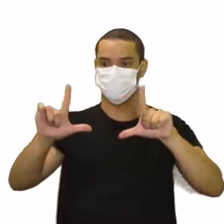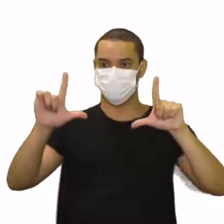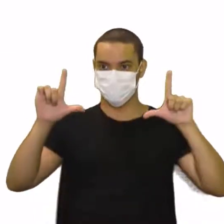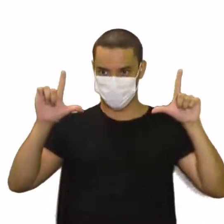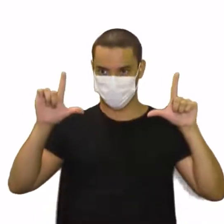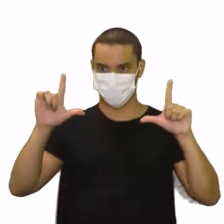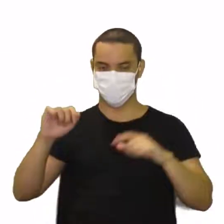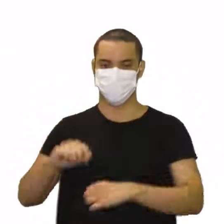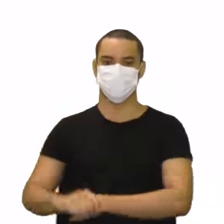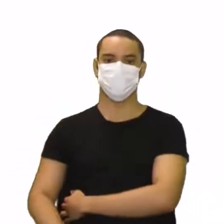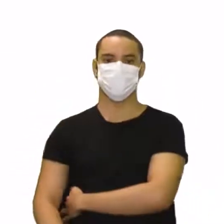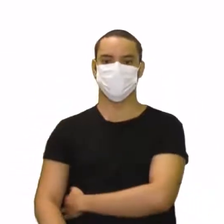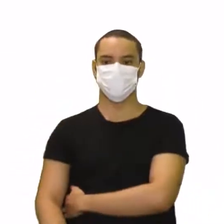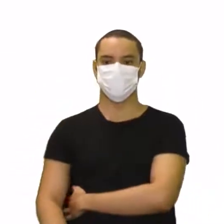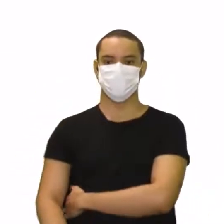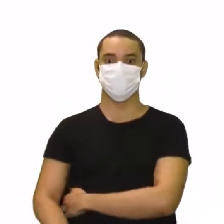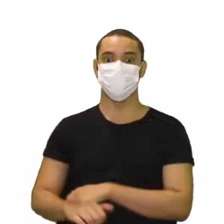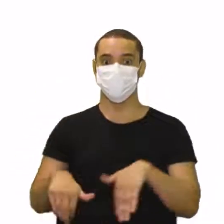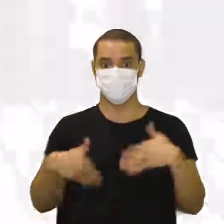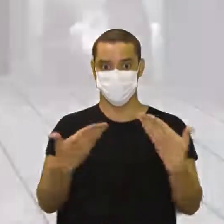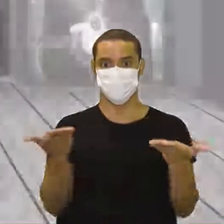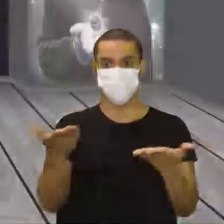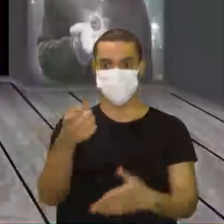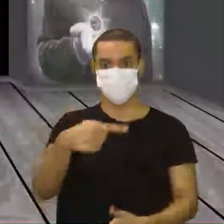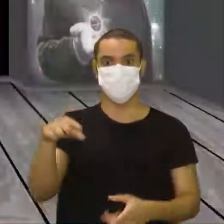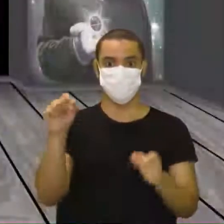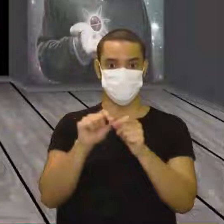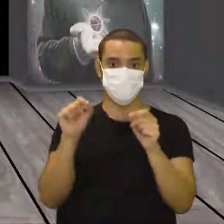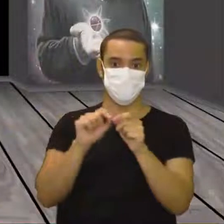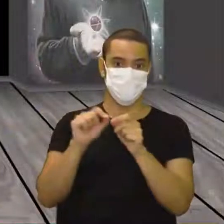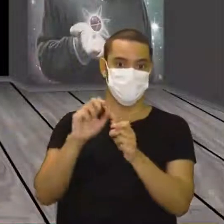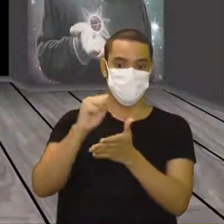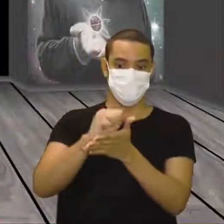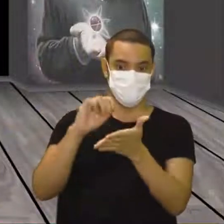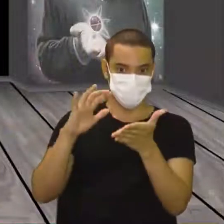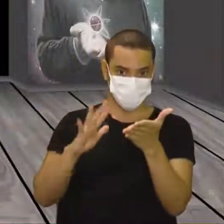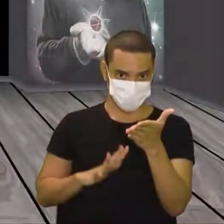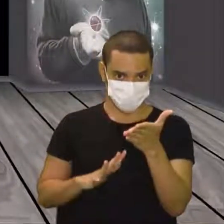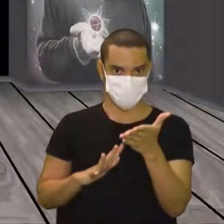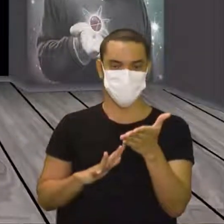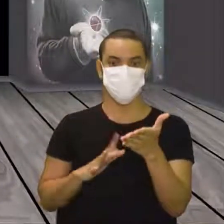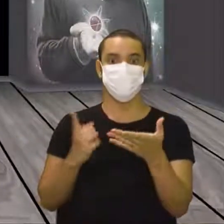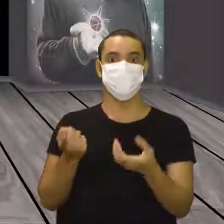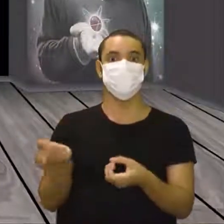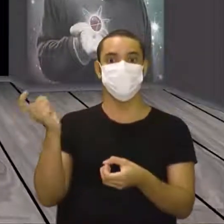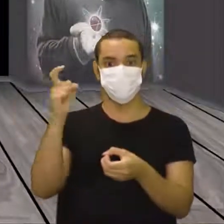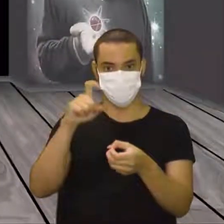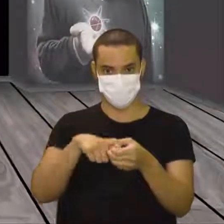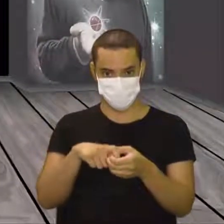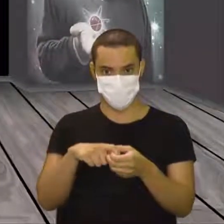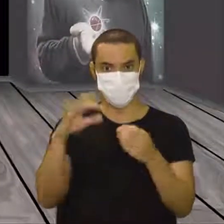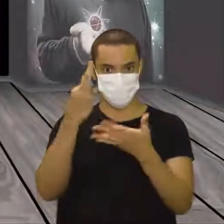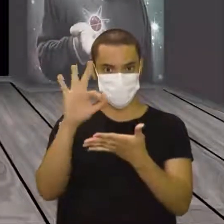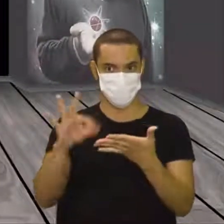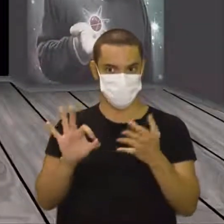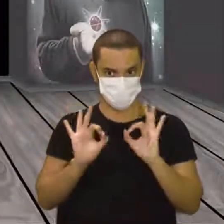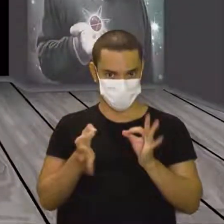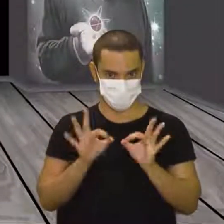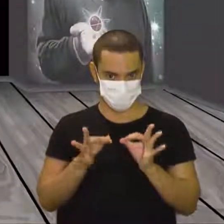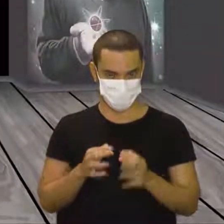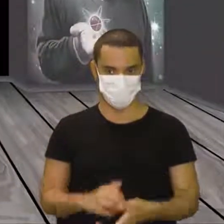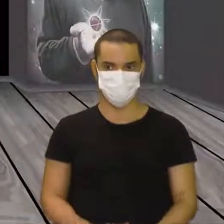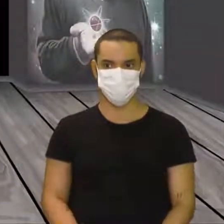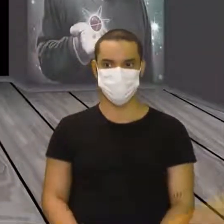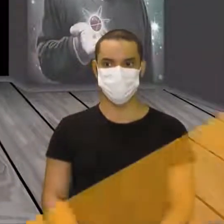Bom, então, pessoal, olha só, vocês vão lá, façam as atividades, já eu volto com as correções, beleza? Vamos